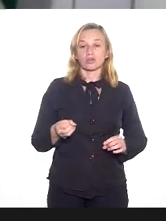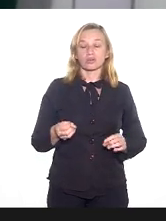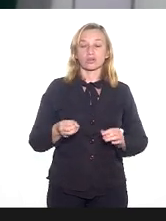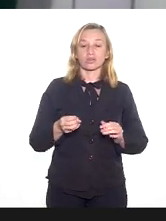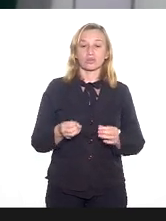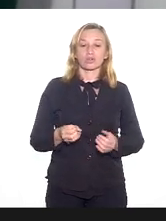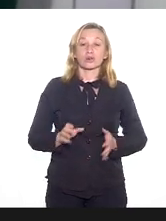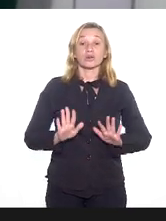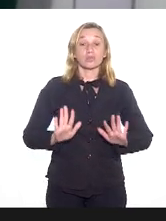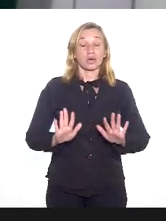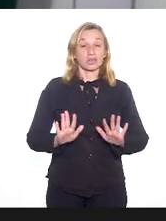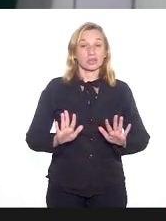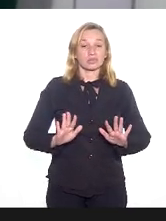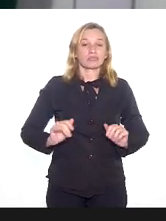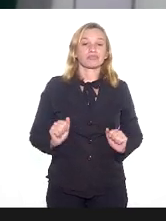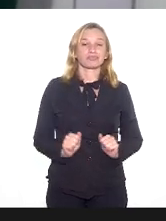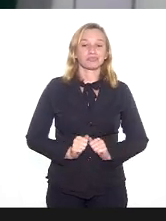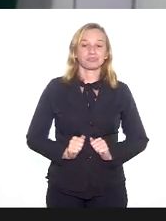operações.